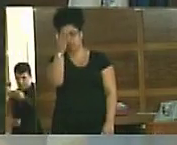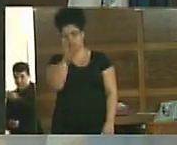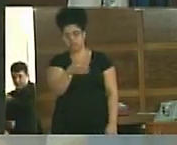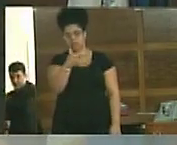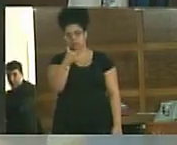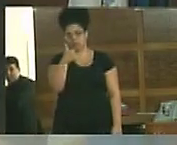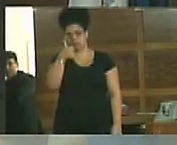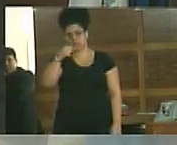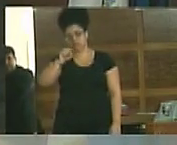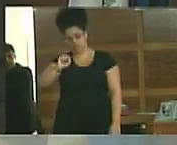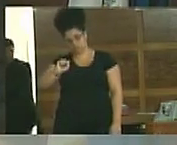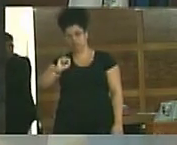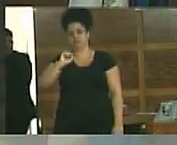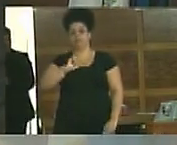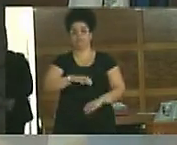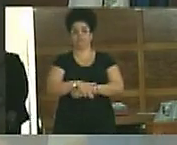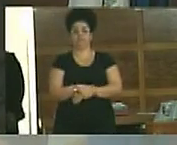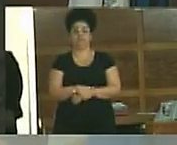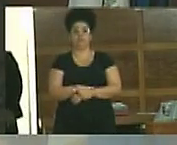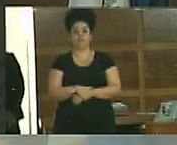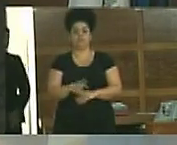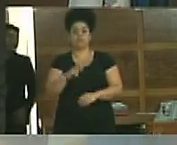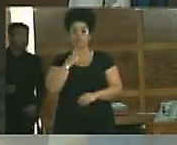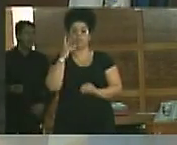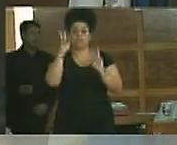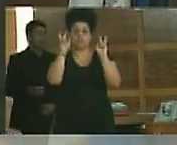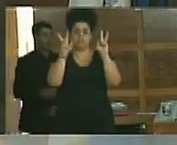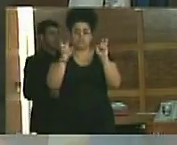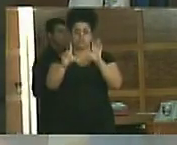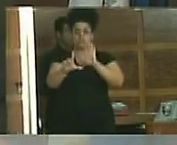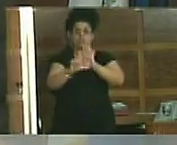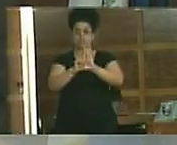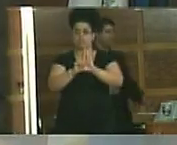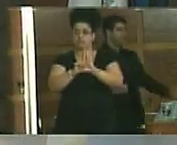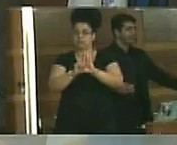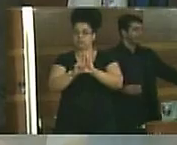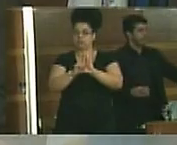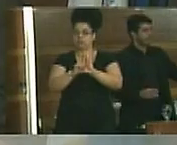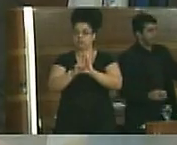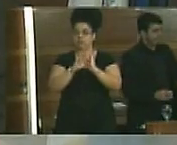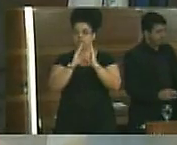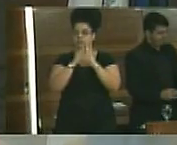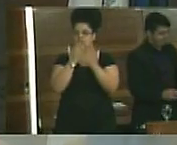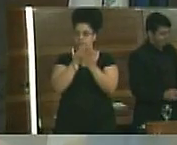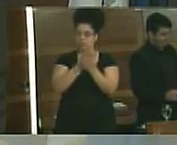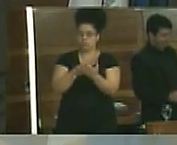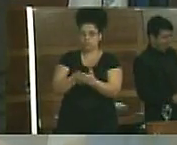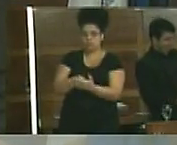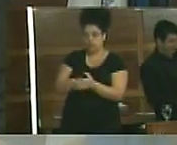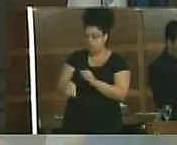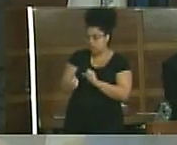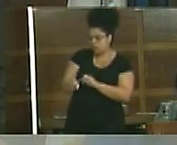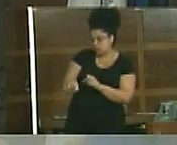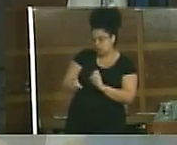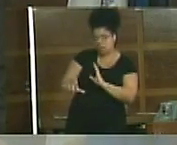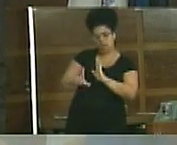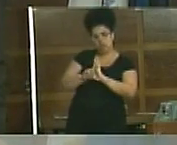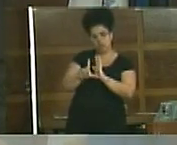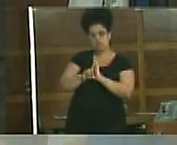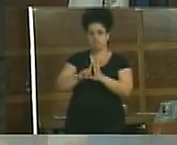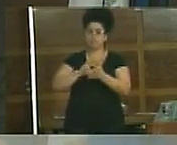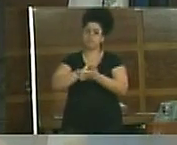3.746/18, de 2018, que fala sobre o legislativo na escola. Ali, cheio de crianças, a gente vê